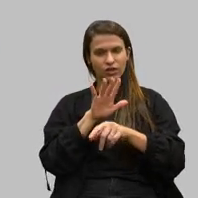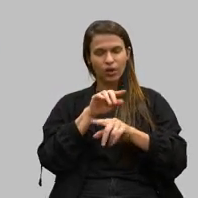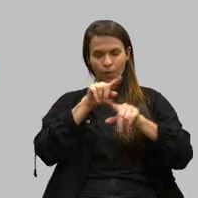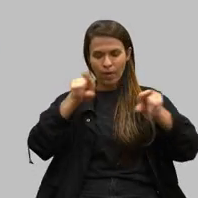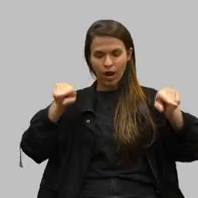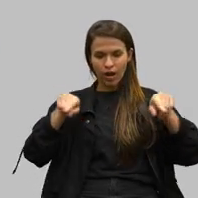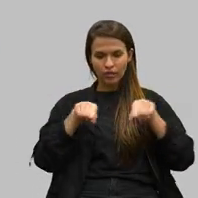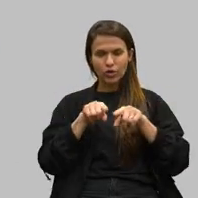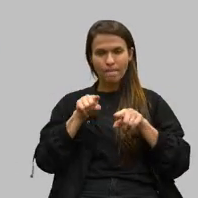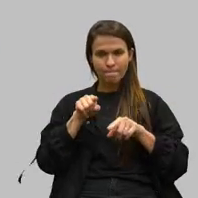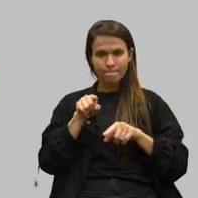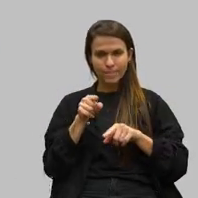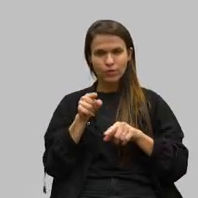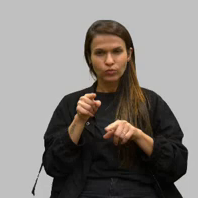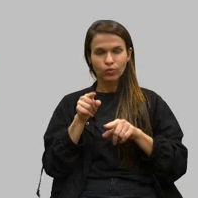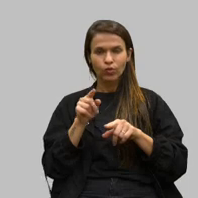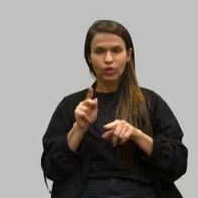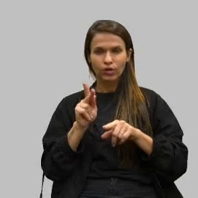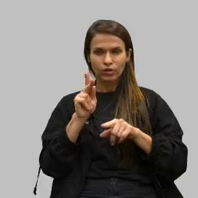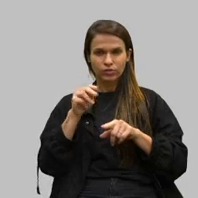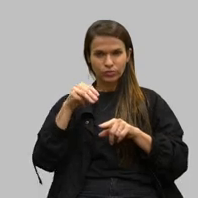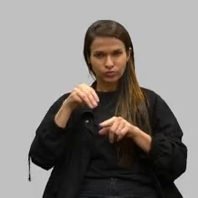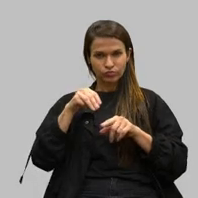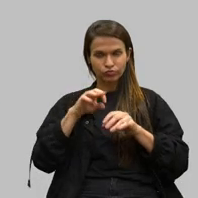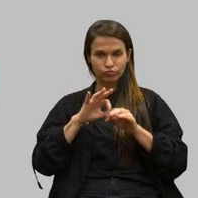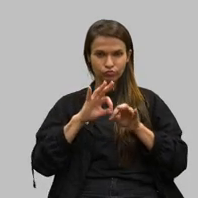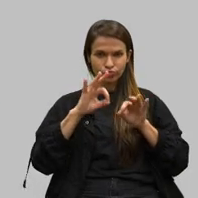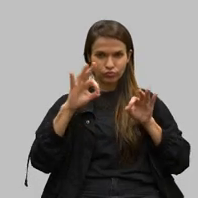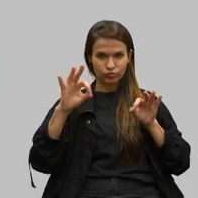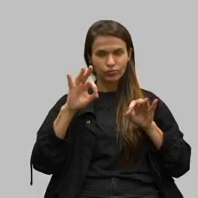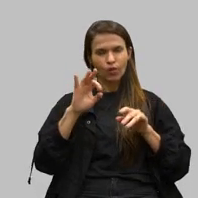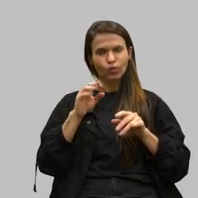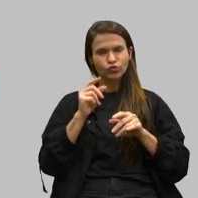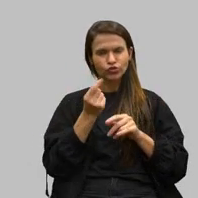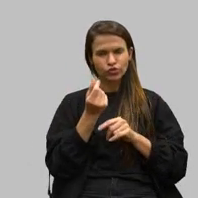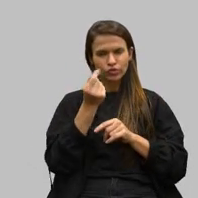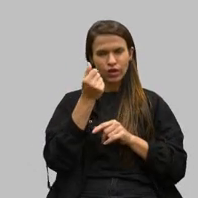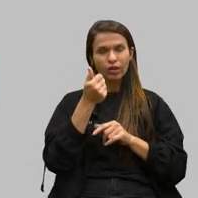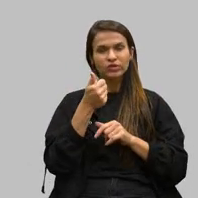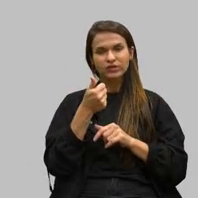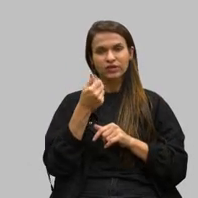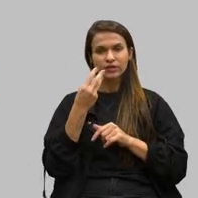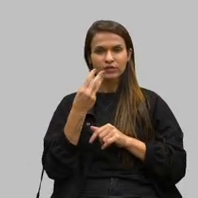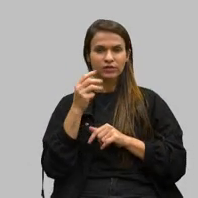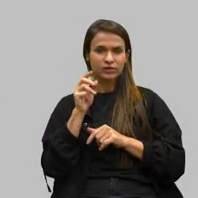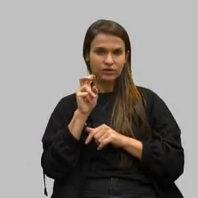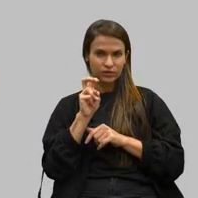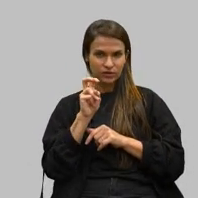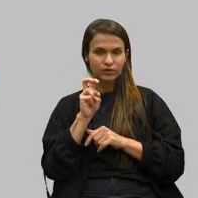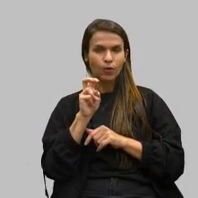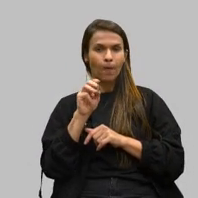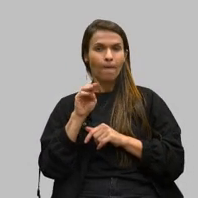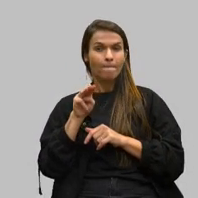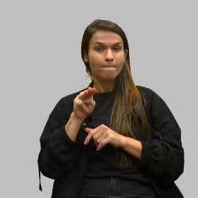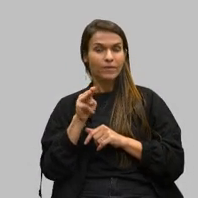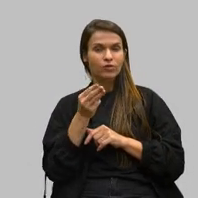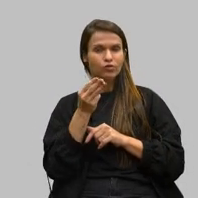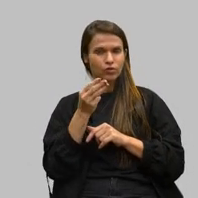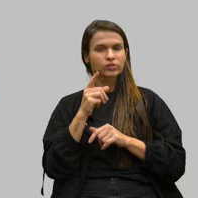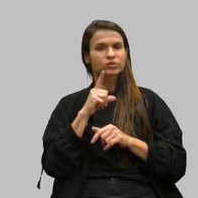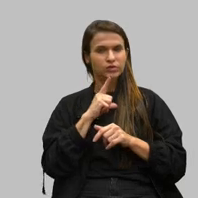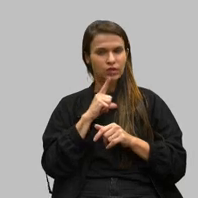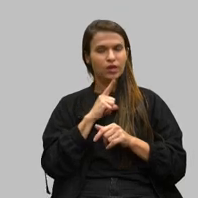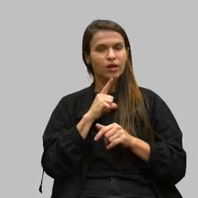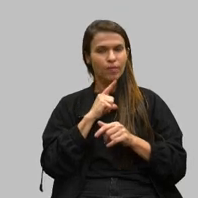o dinheiro tinha ido, na época, 135 milhões, teve a licitação, a